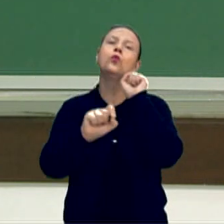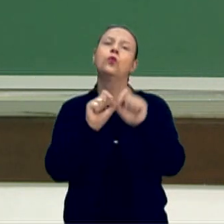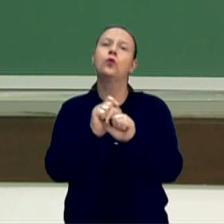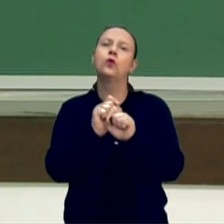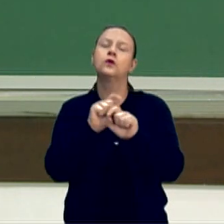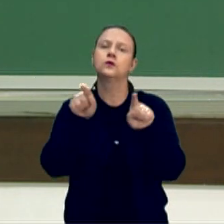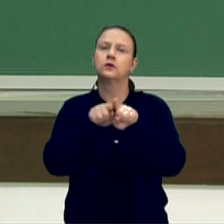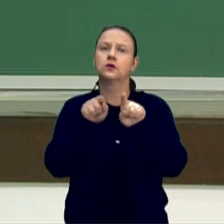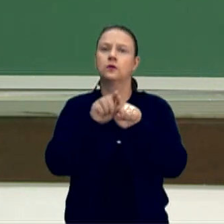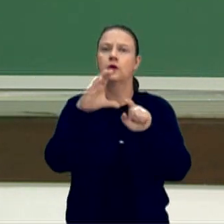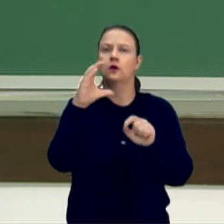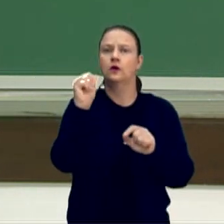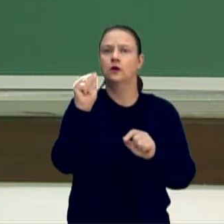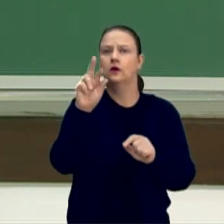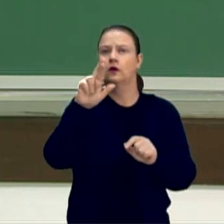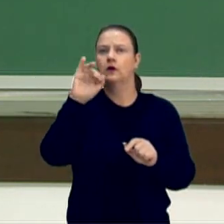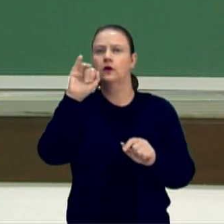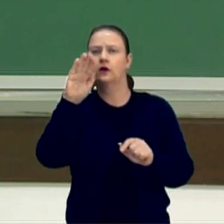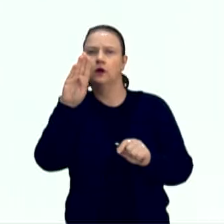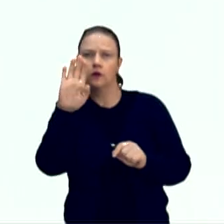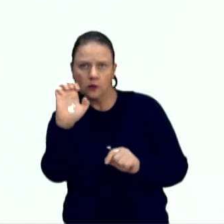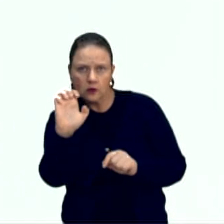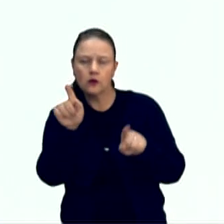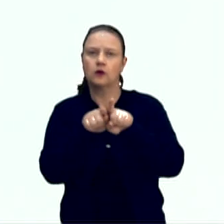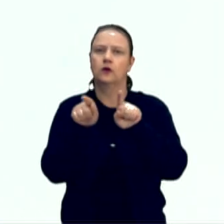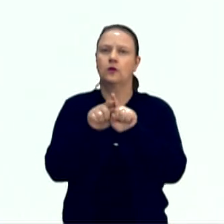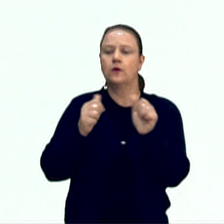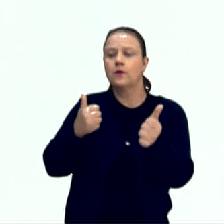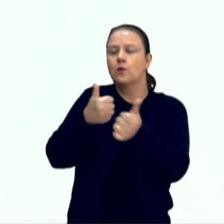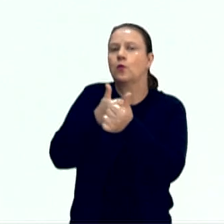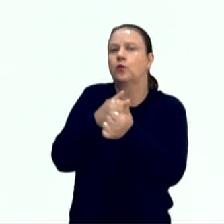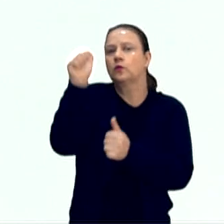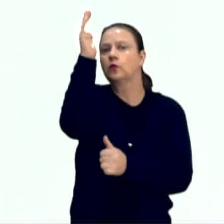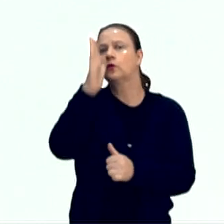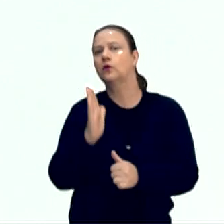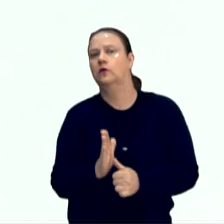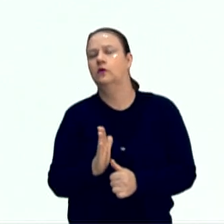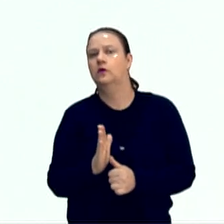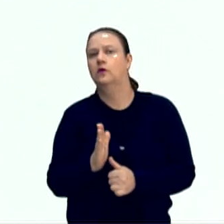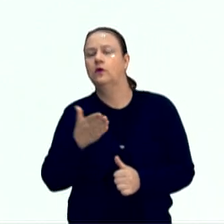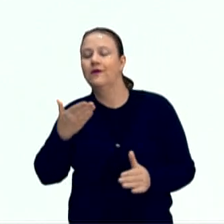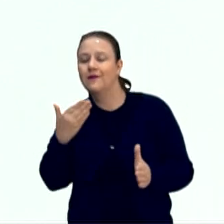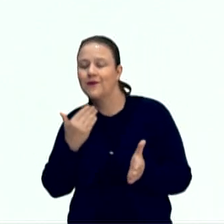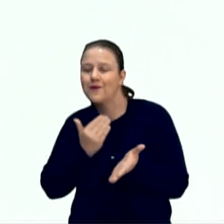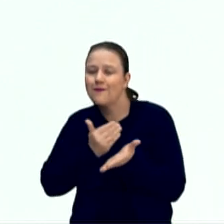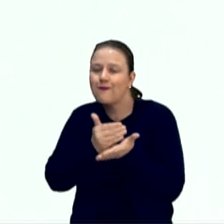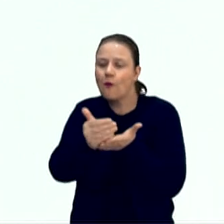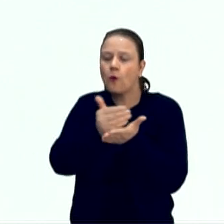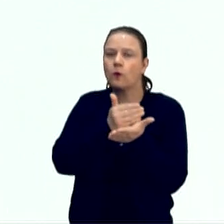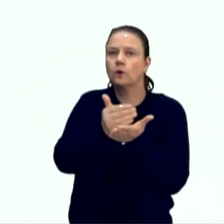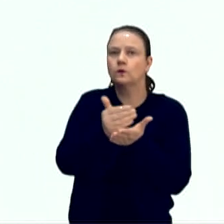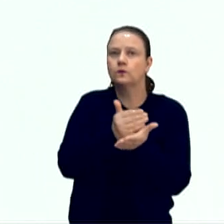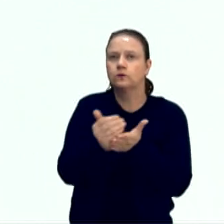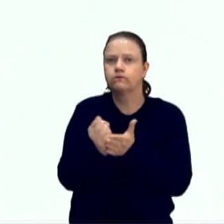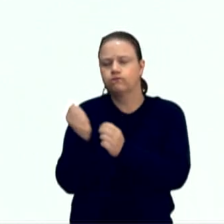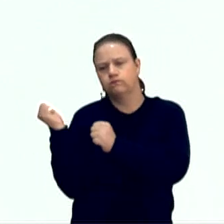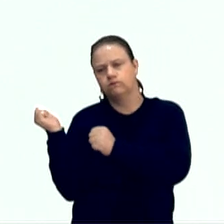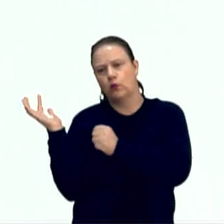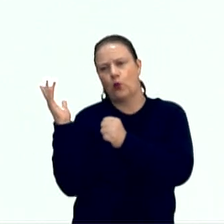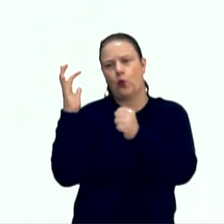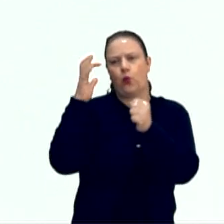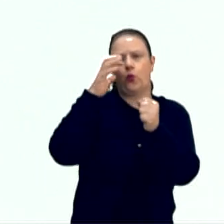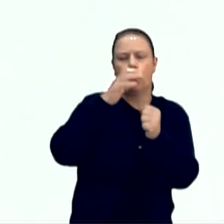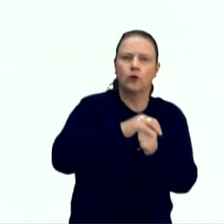caribenha, ou ainda aqui na costa brasileira, foi ali que eles vai iniciar o processo de